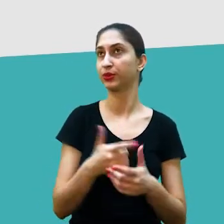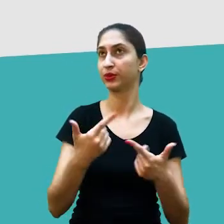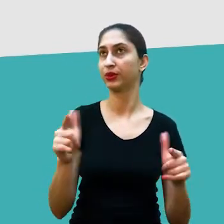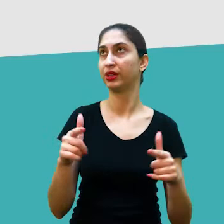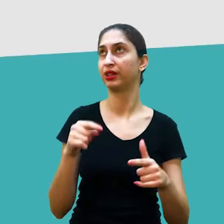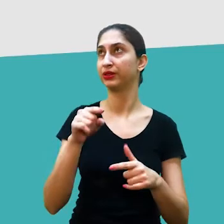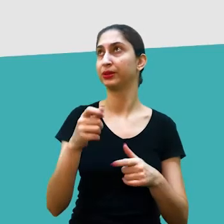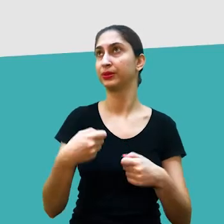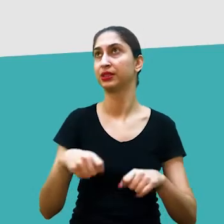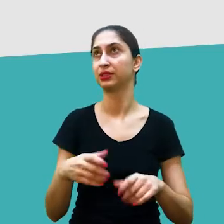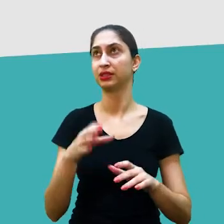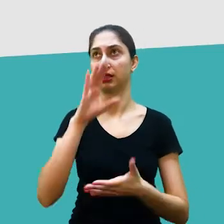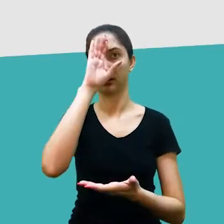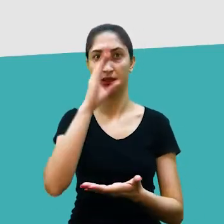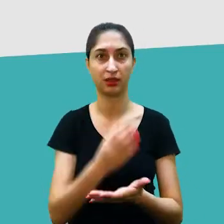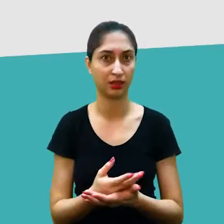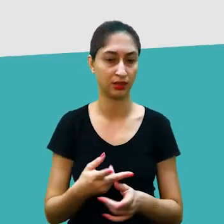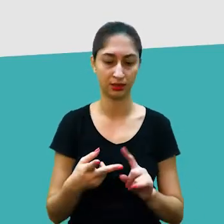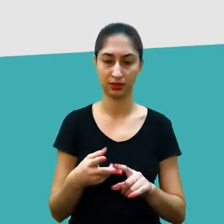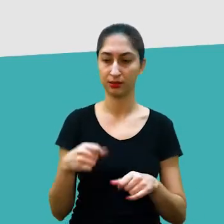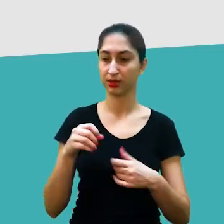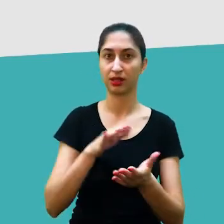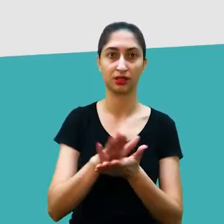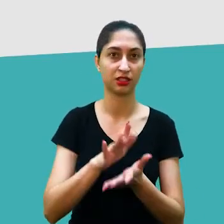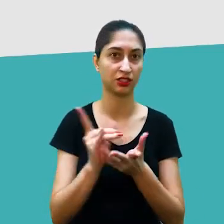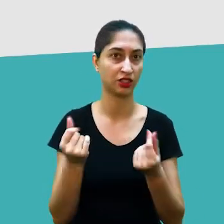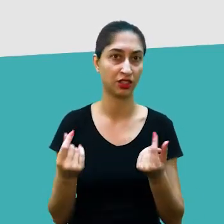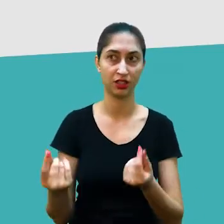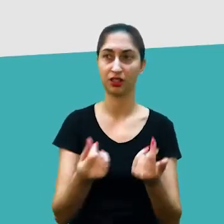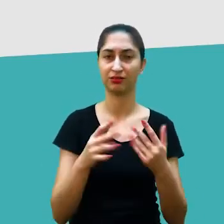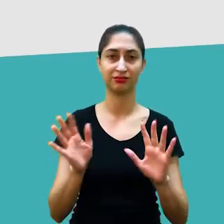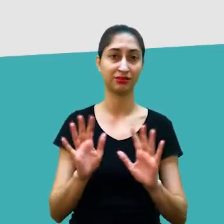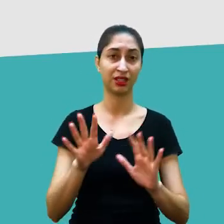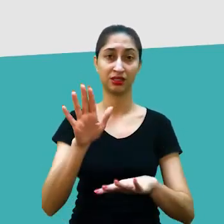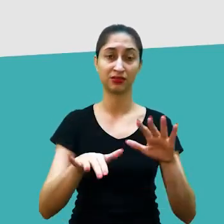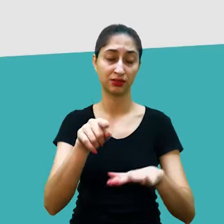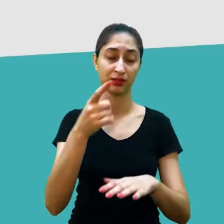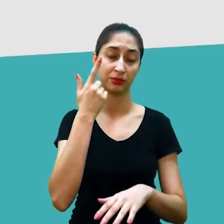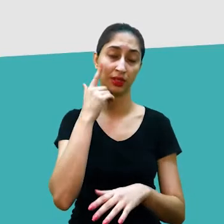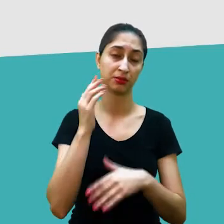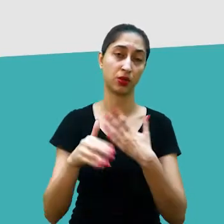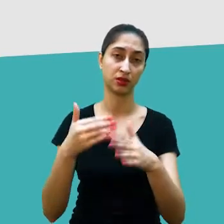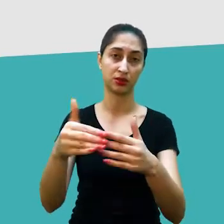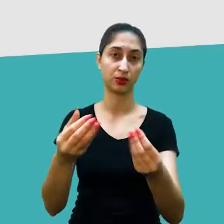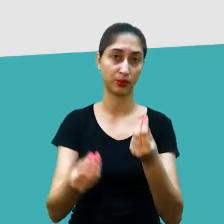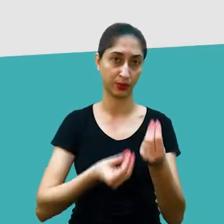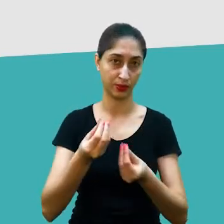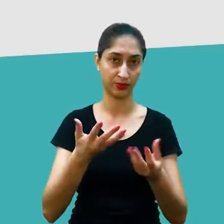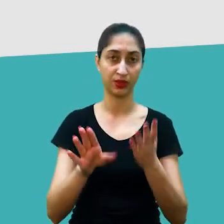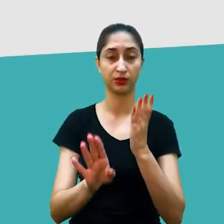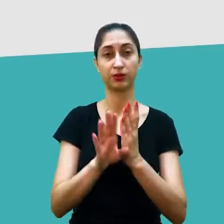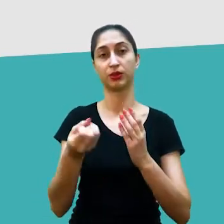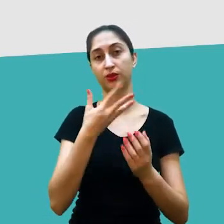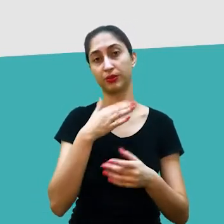você tenha que fazer uma tese ou que você tenha que gastar milhões. Às vezes, você parar e pensar um processo e descobrir uma